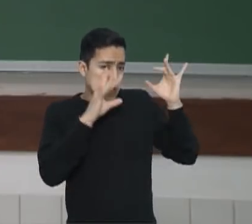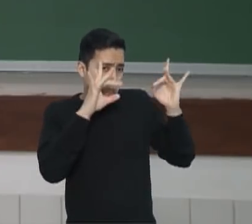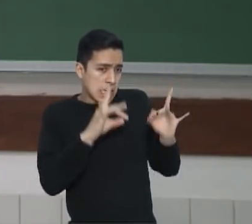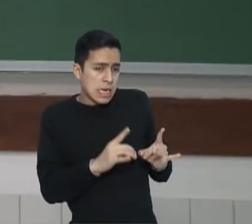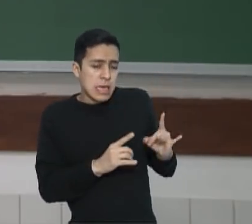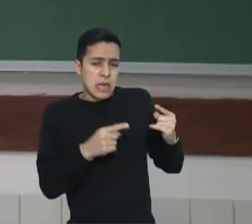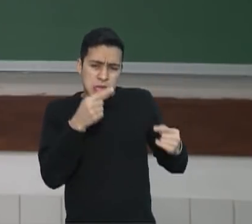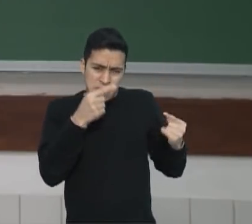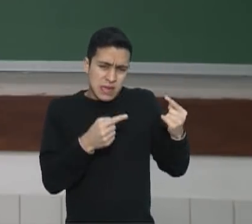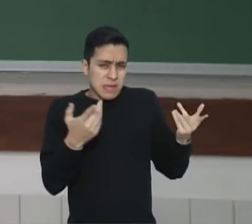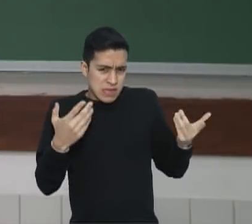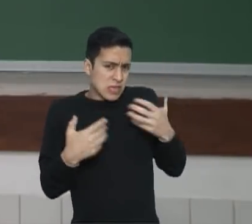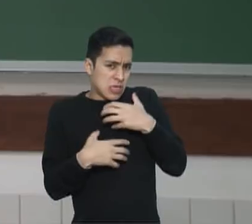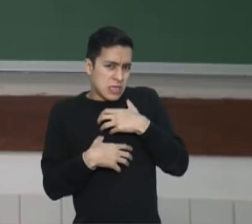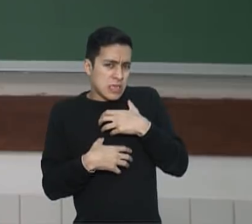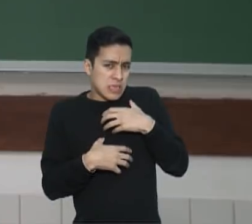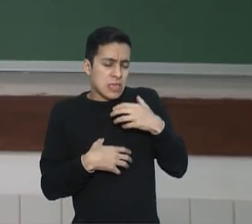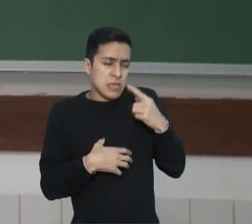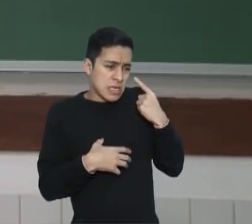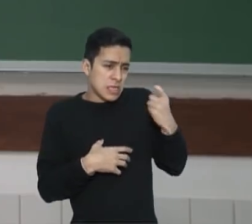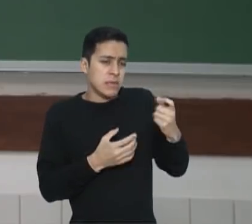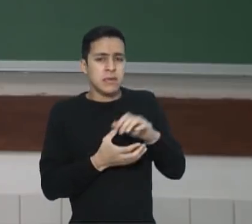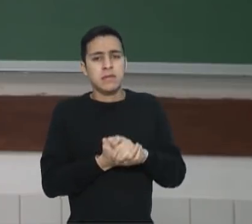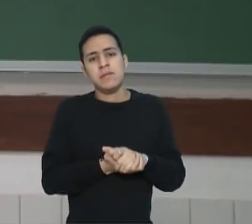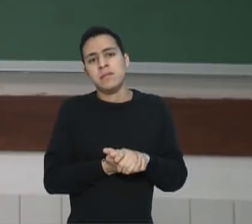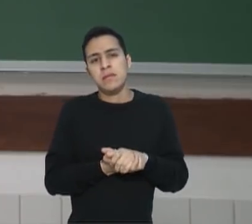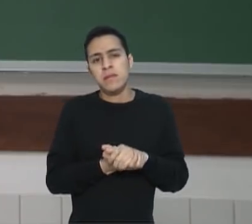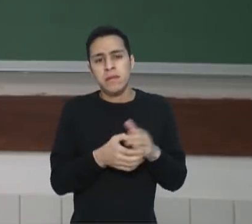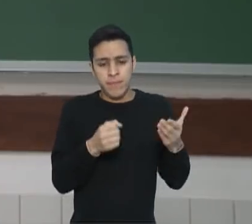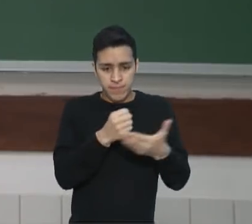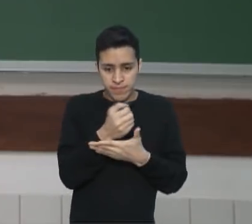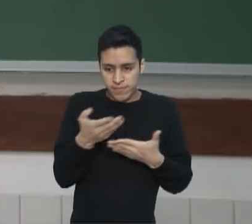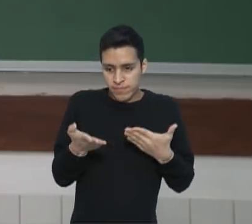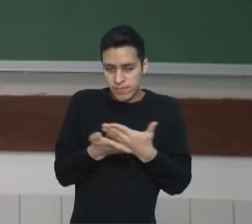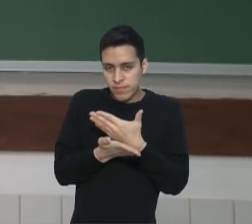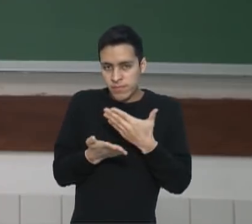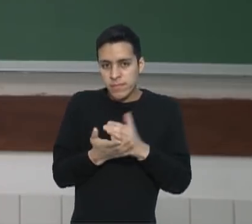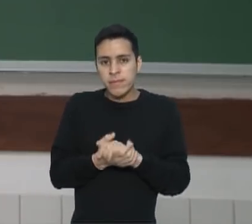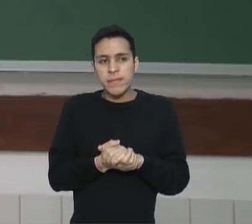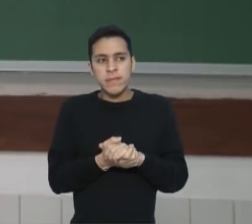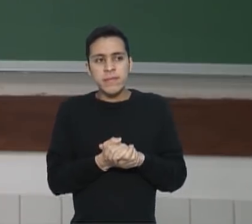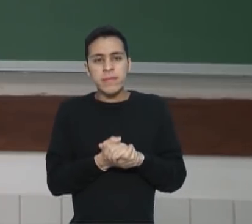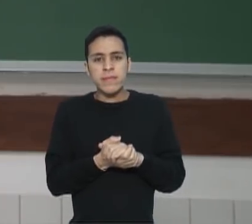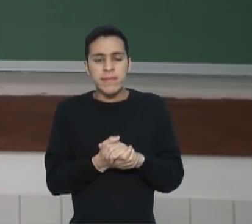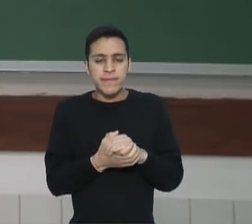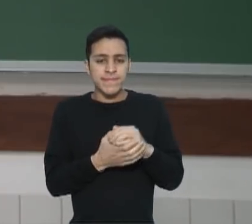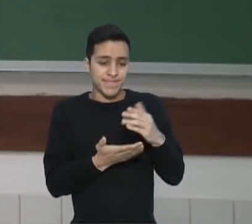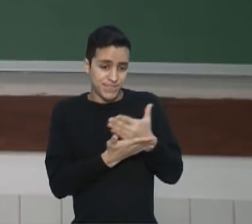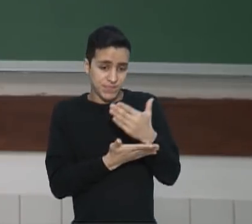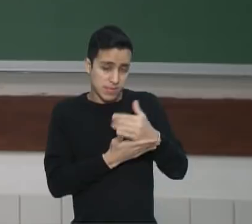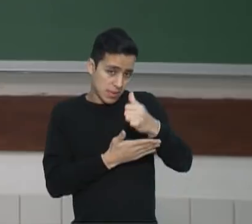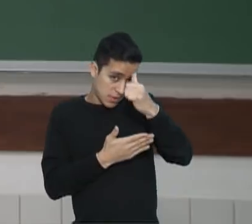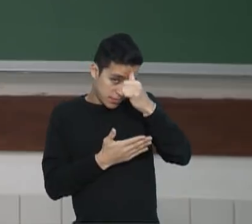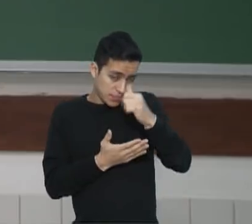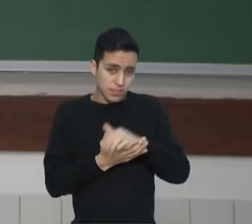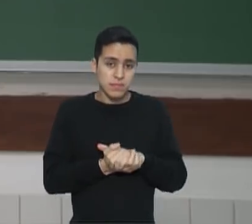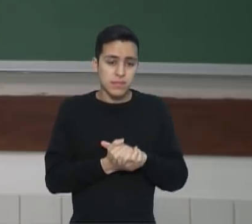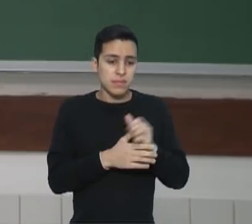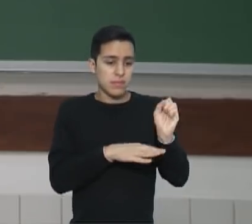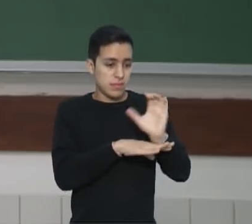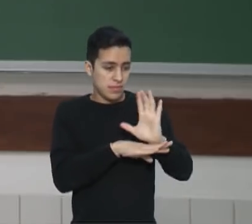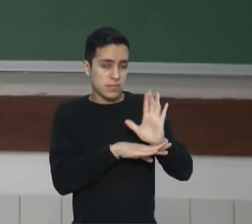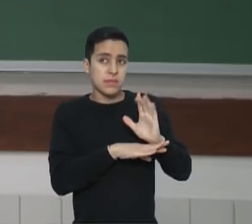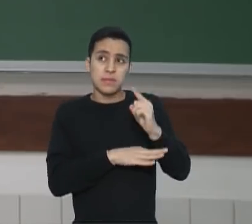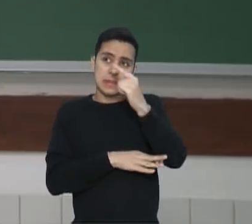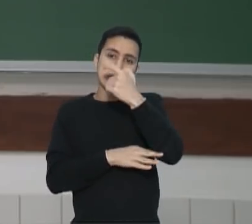essa discussão de maneira bastante interessante, baseado num livro hindu, num livro indiano, um filme